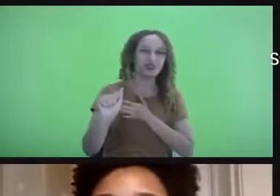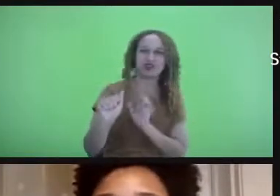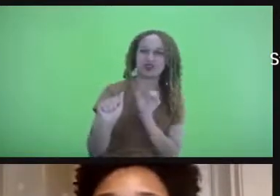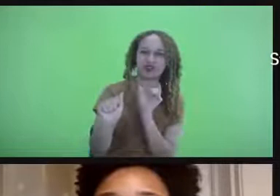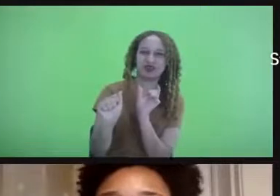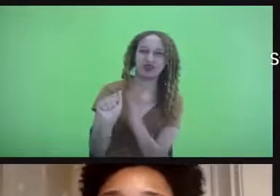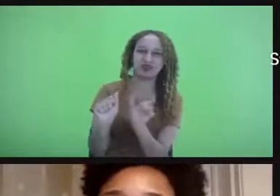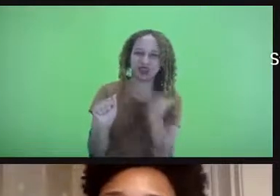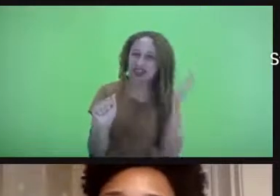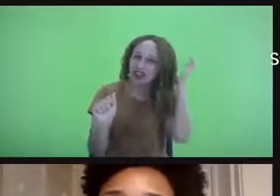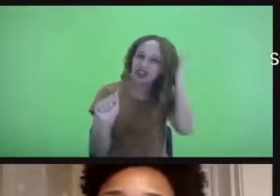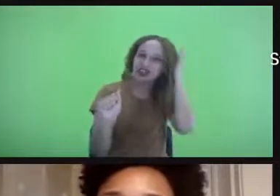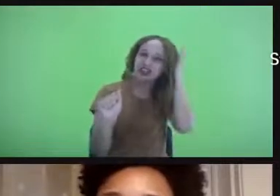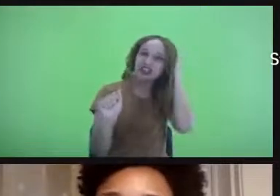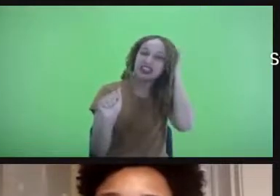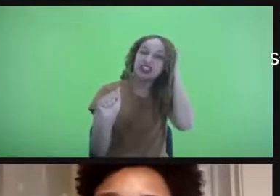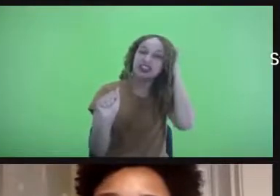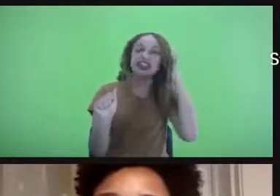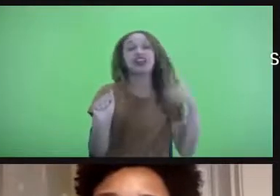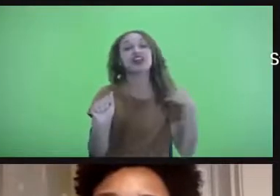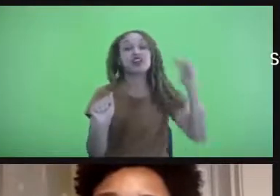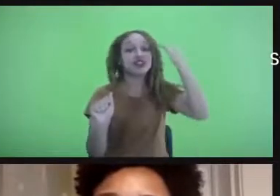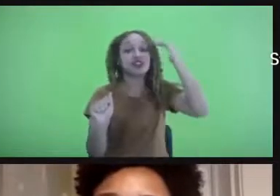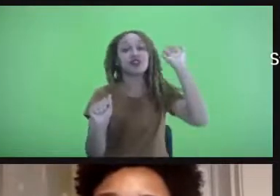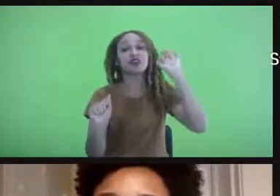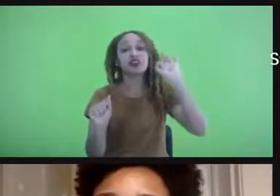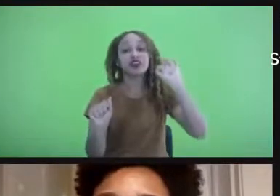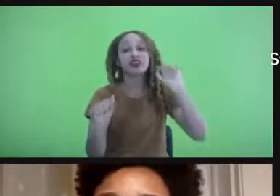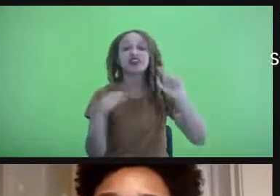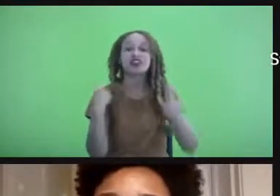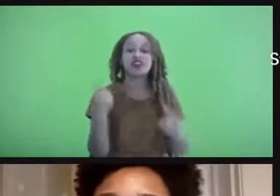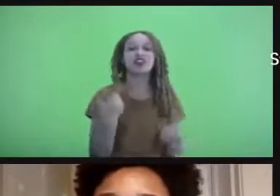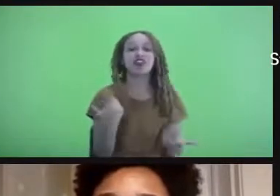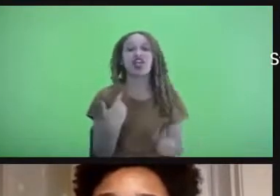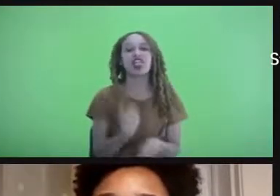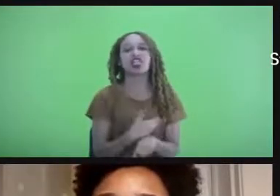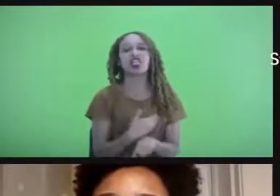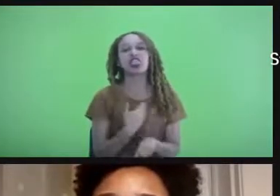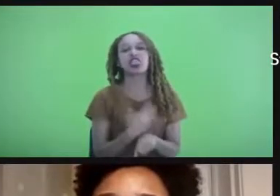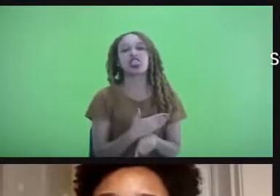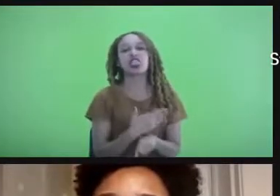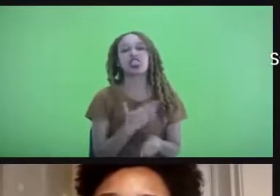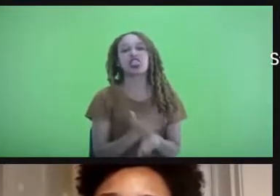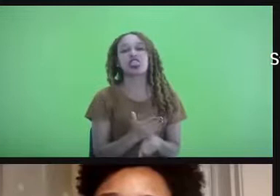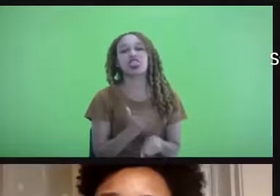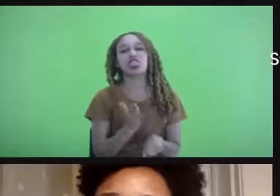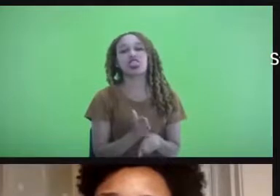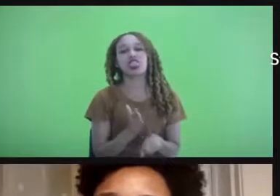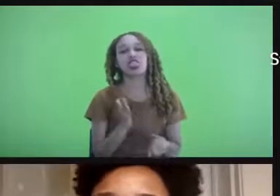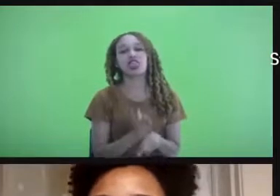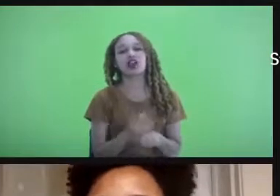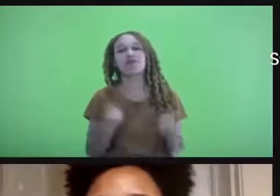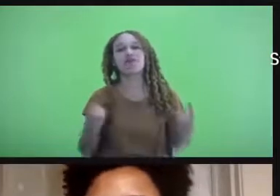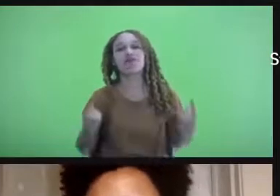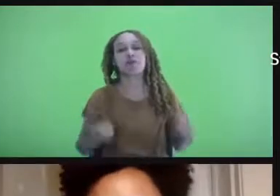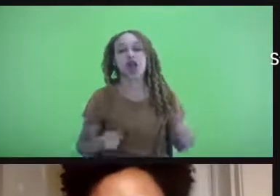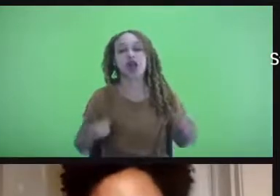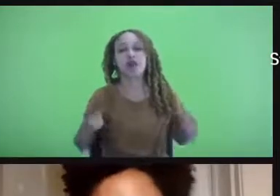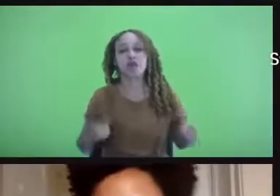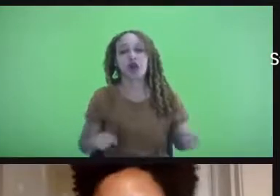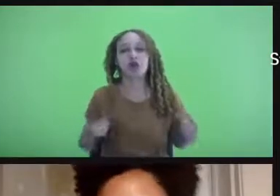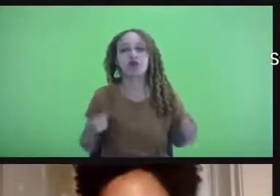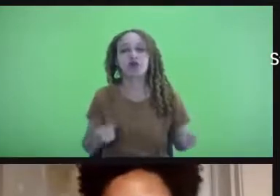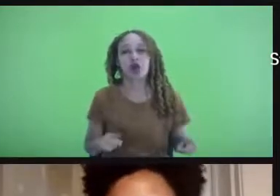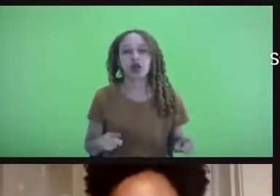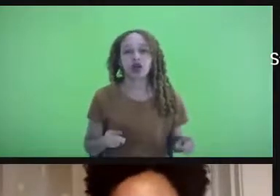de um entendimento que eu tenho de que a gente tem perdido muito tempo combatendo, e aí não sobra tempo para a gente